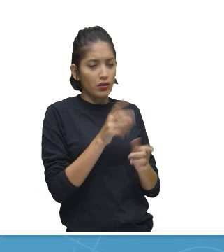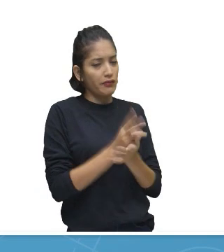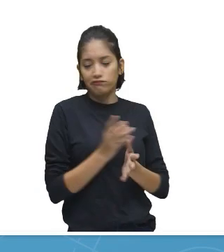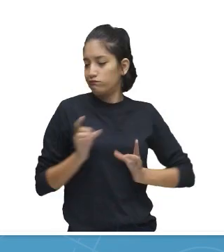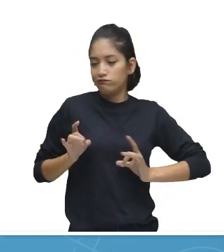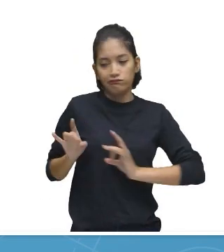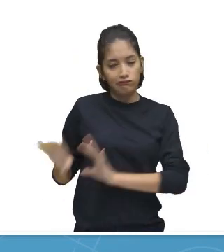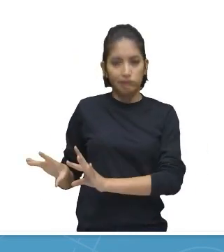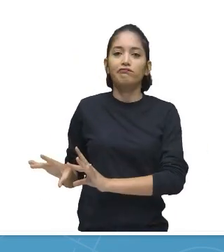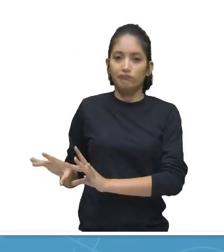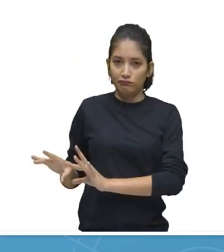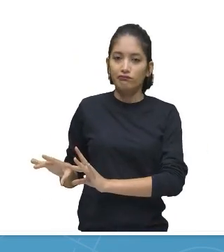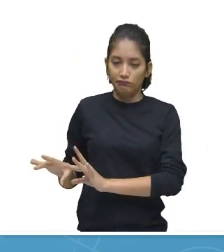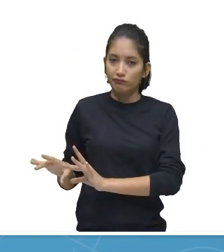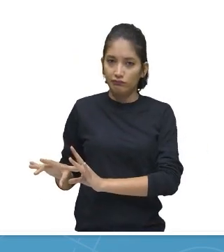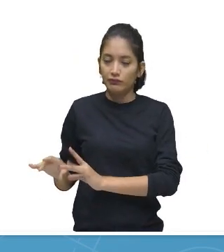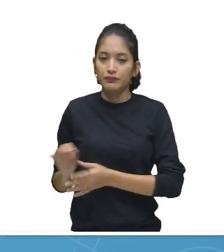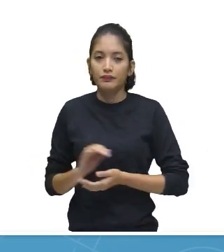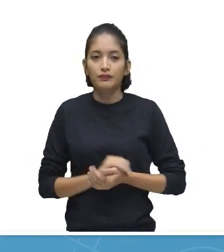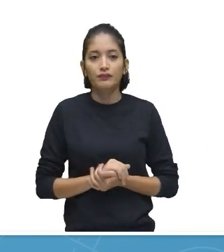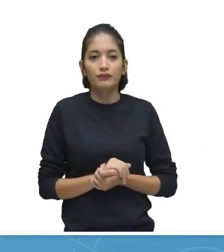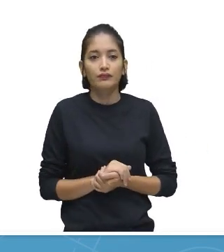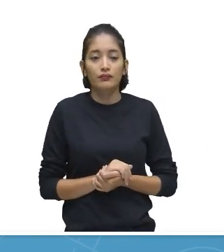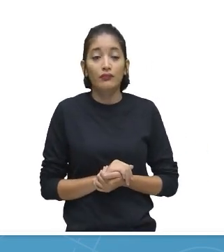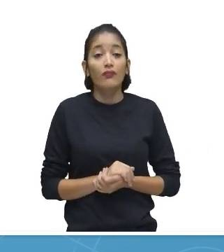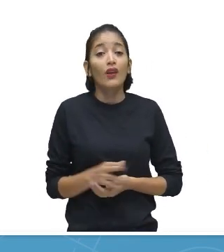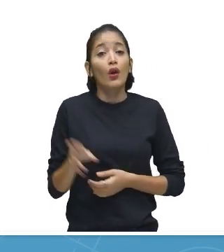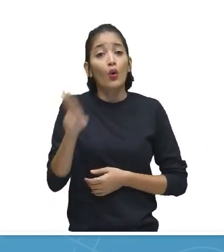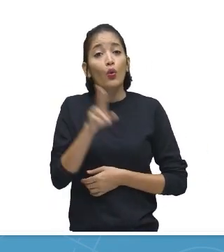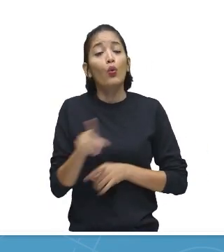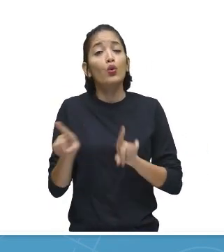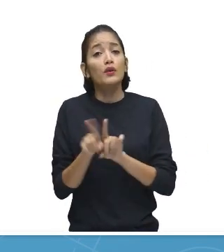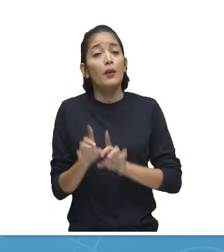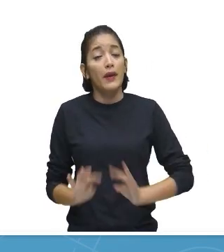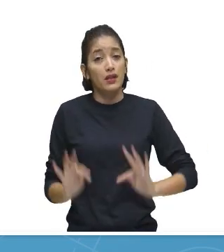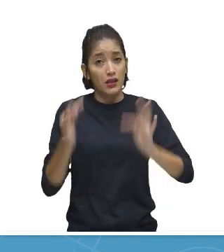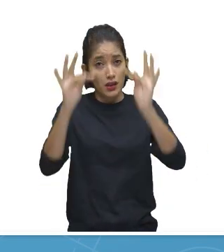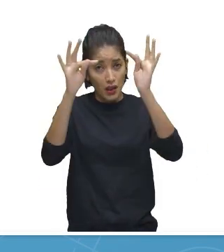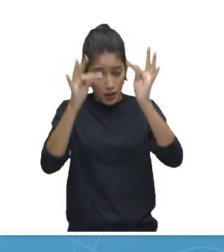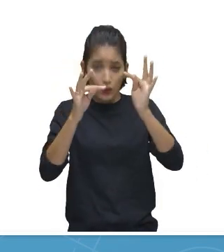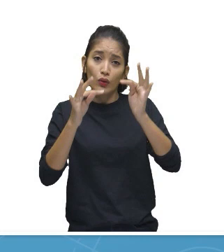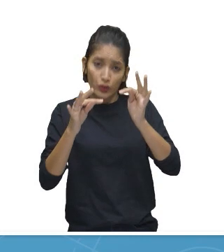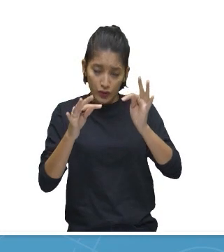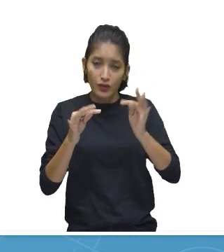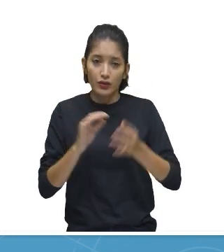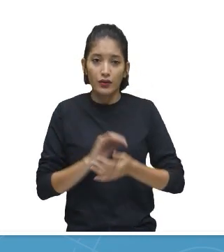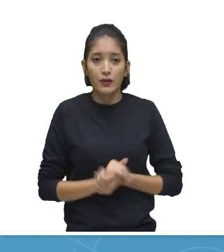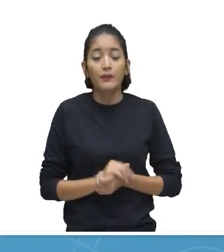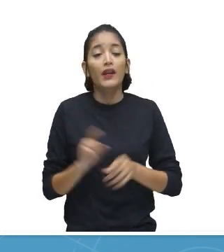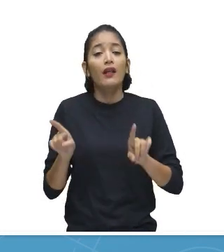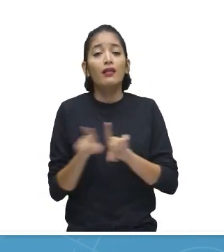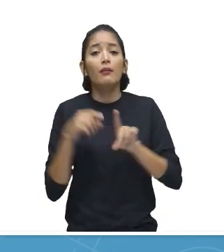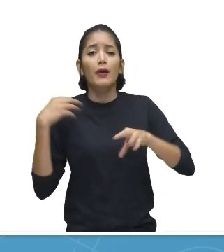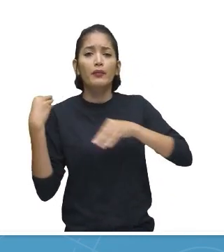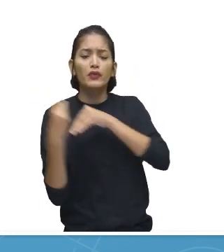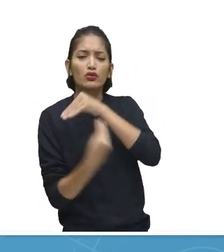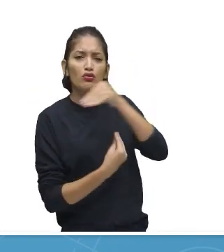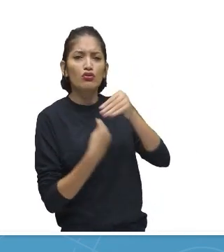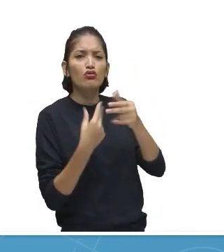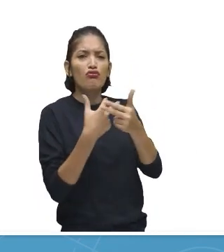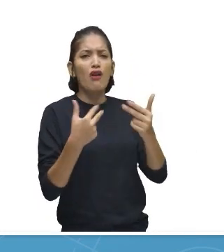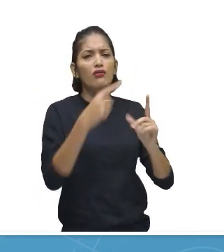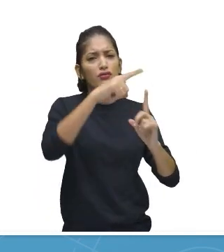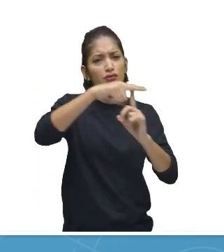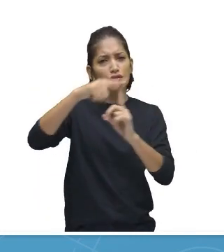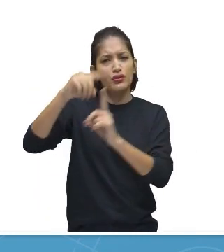abandonaram esses suportes tradicionais. O uso das novas tecnologias e mídias, a mistura de estilos